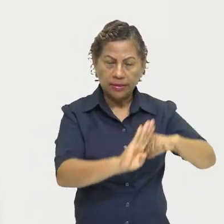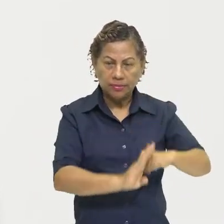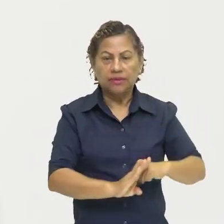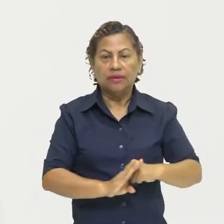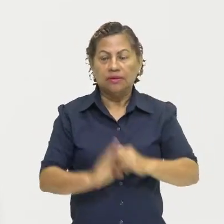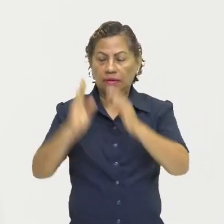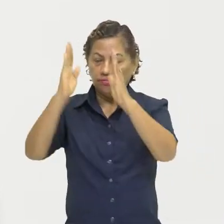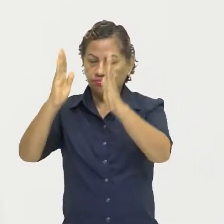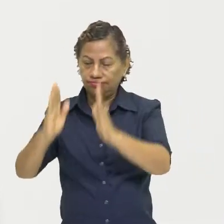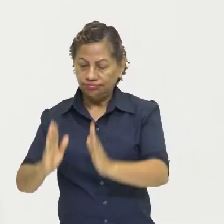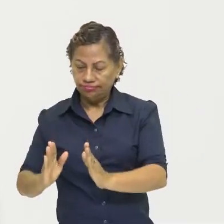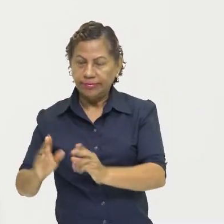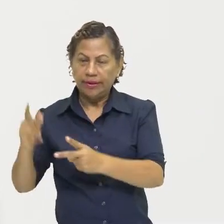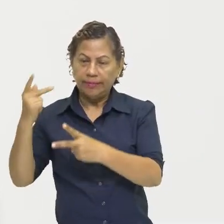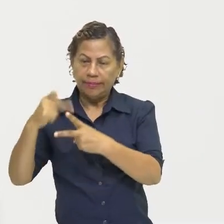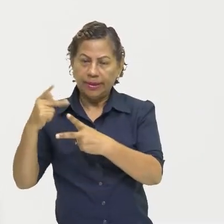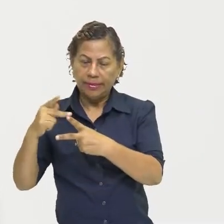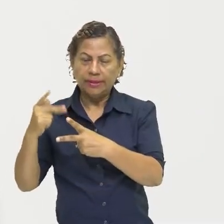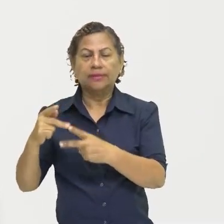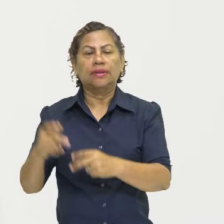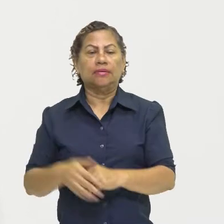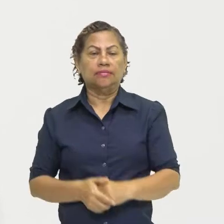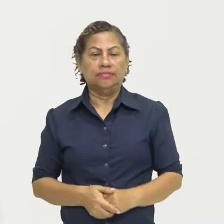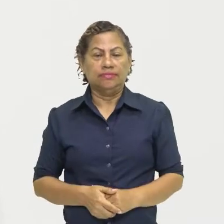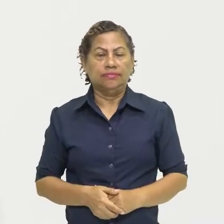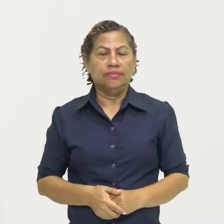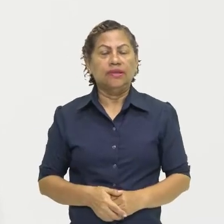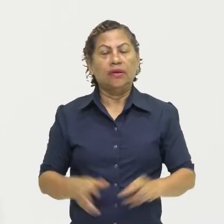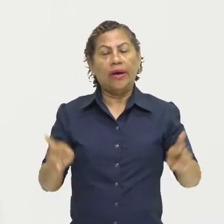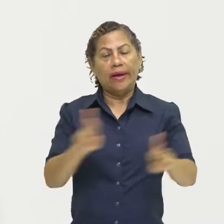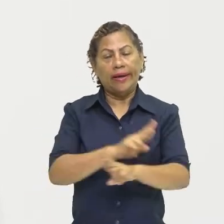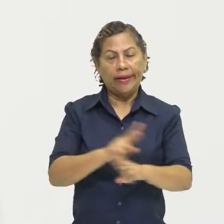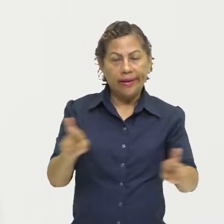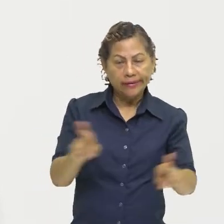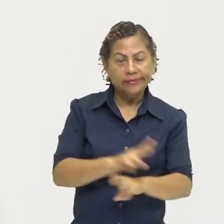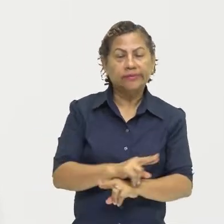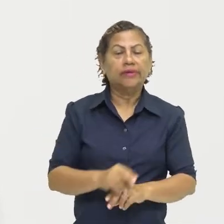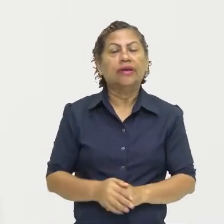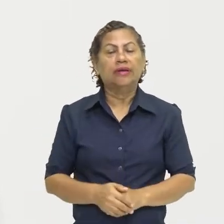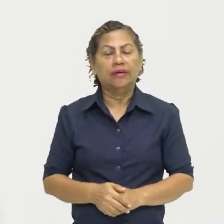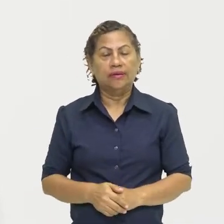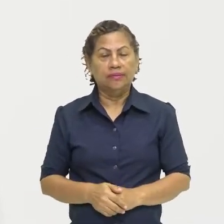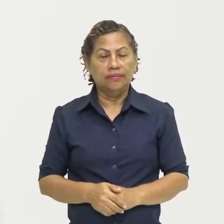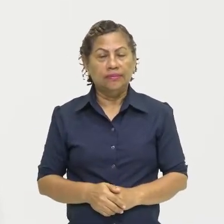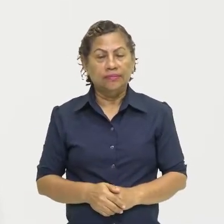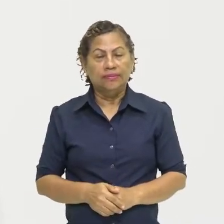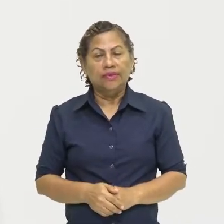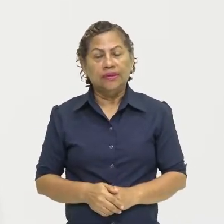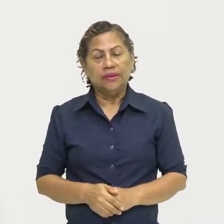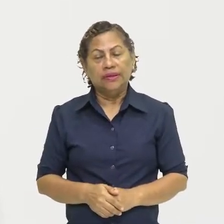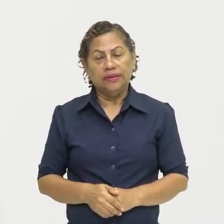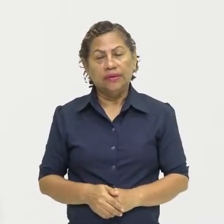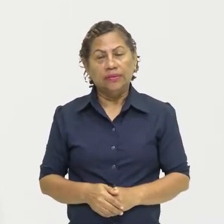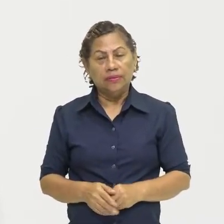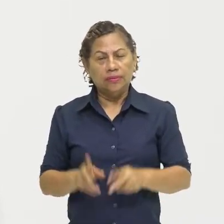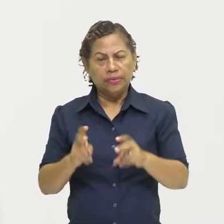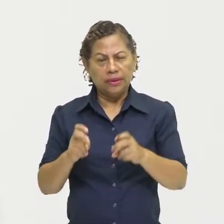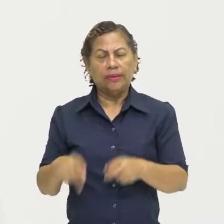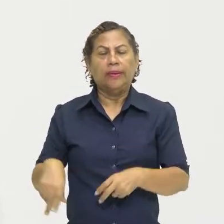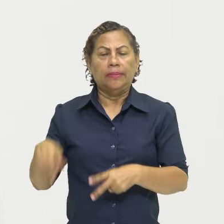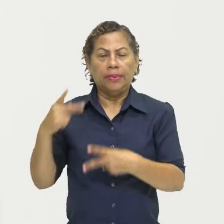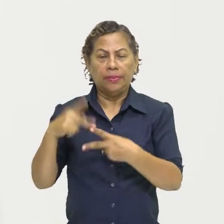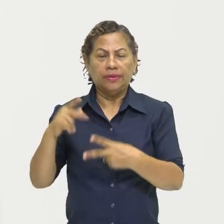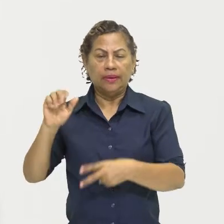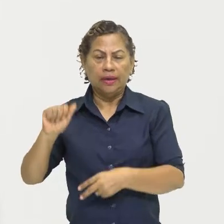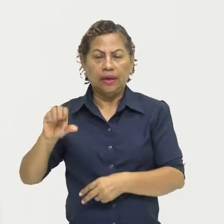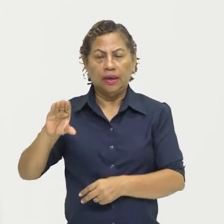a, relação com, relação de, relação entre e relação para com. Então, observe que a palavra